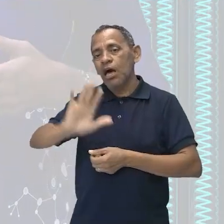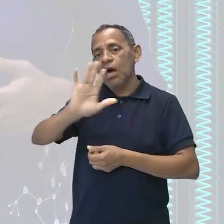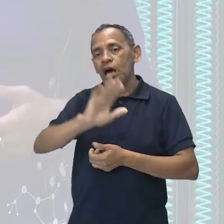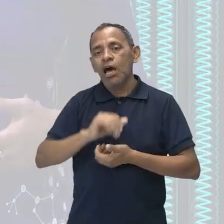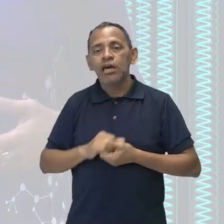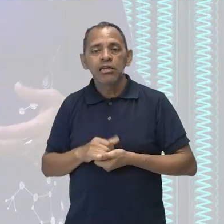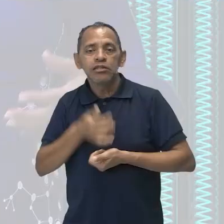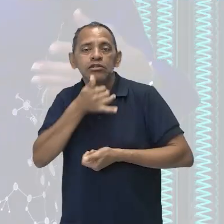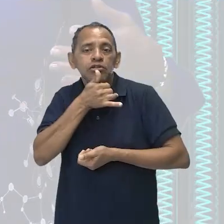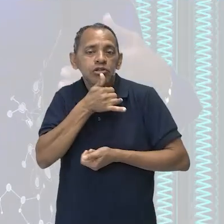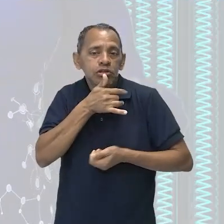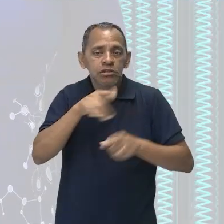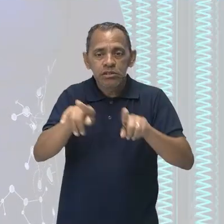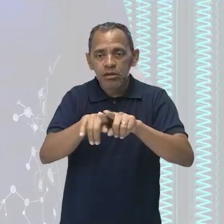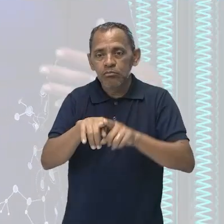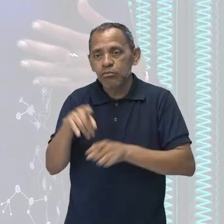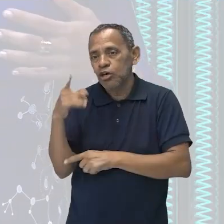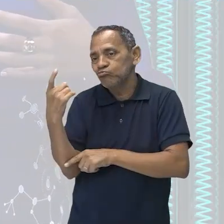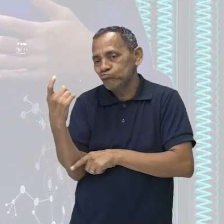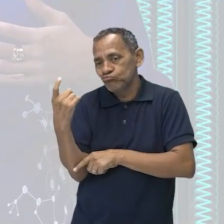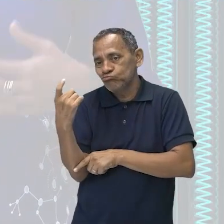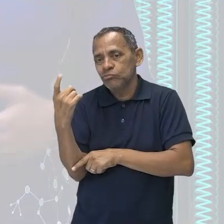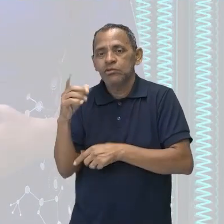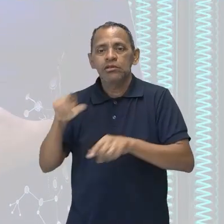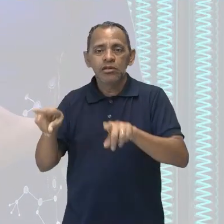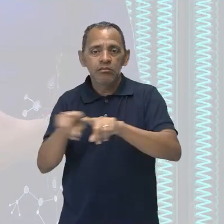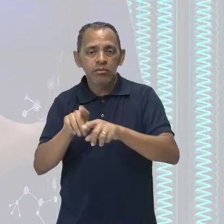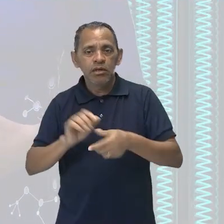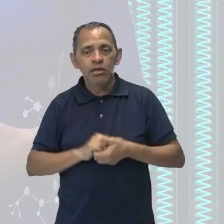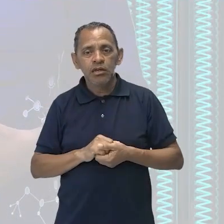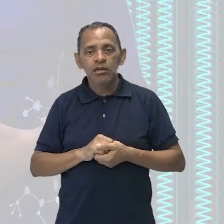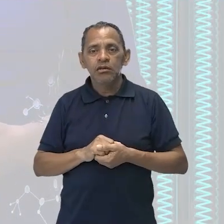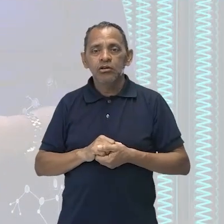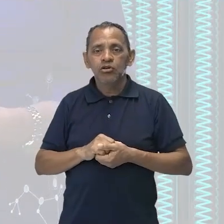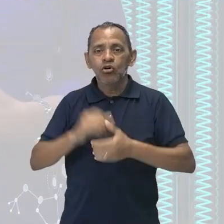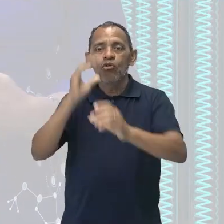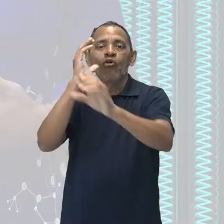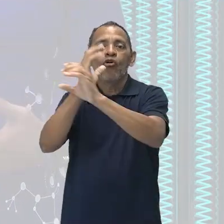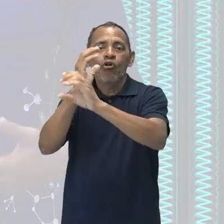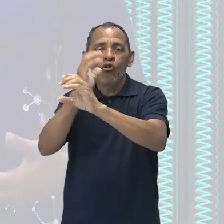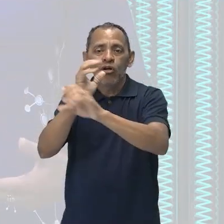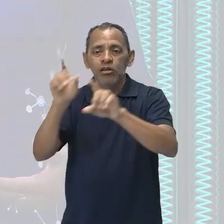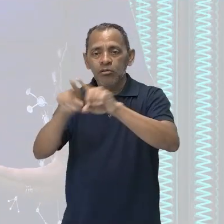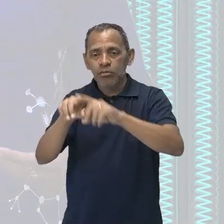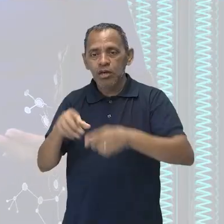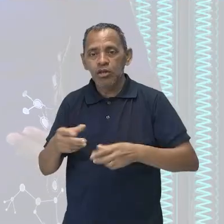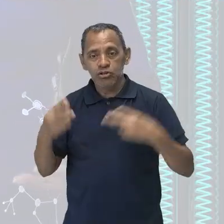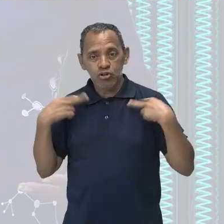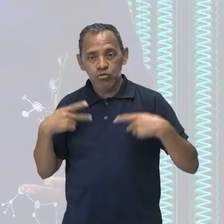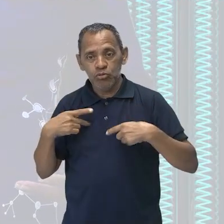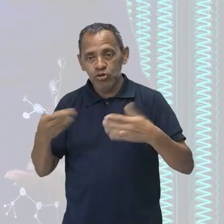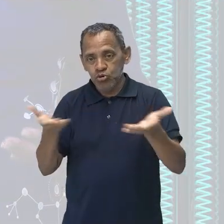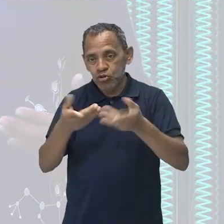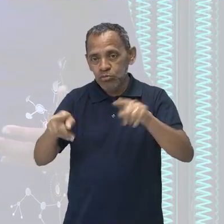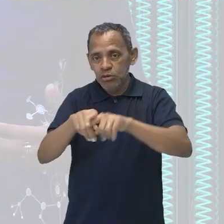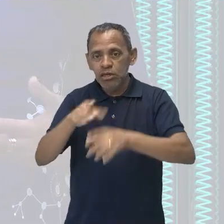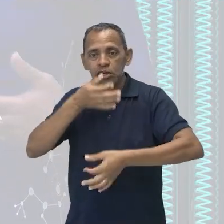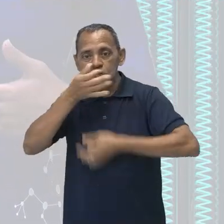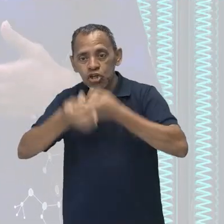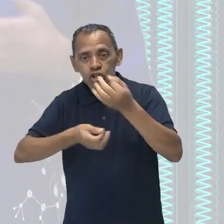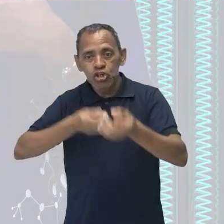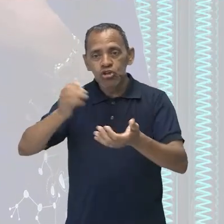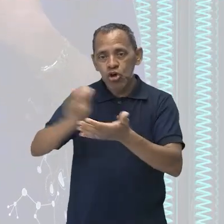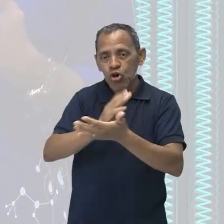da desolação, da solidão, da incomunicabilidade do homem moderno, por meio de alguns traços estilísticos e